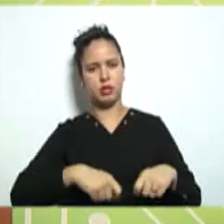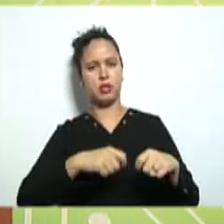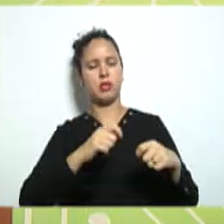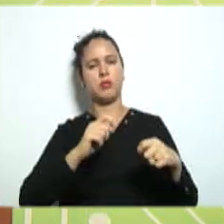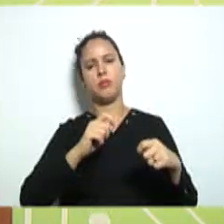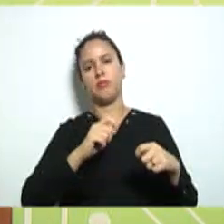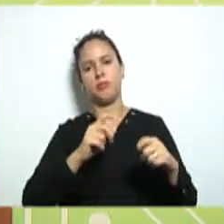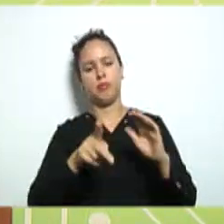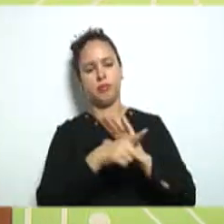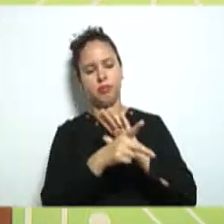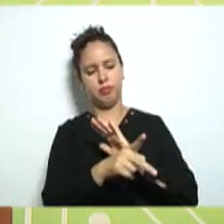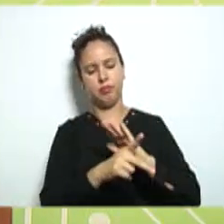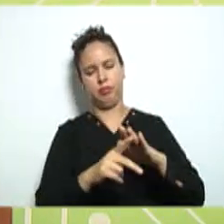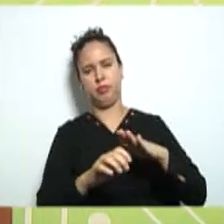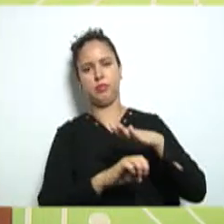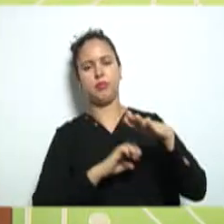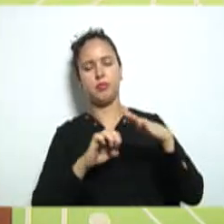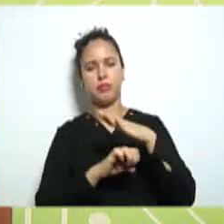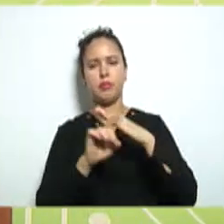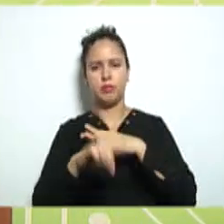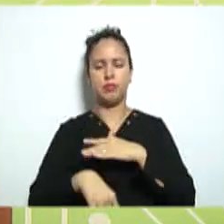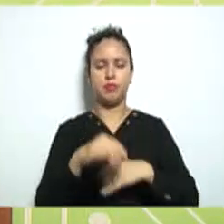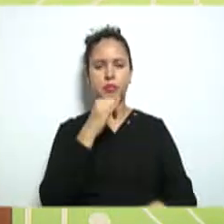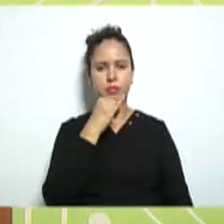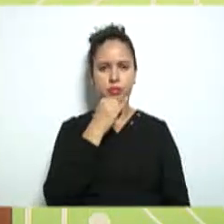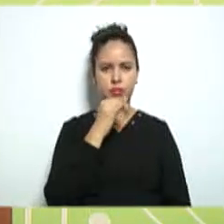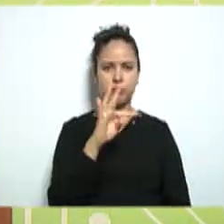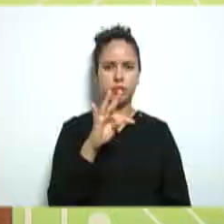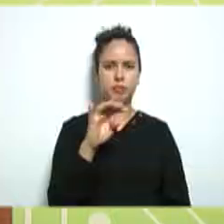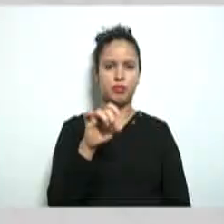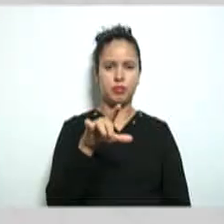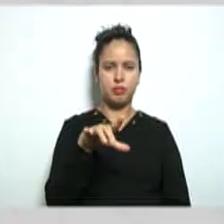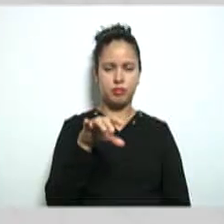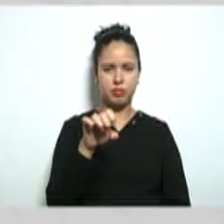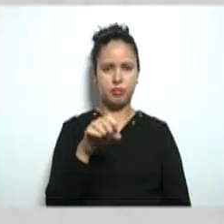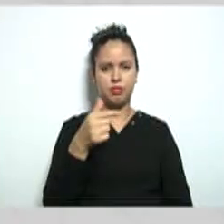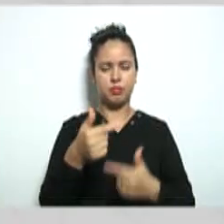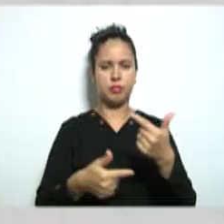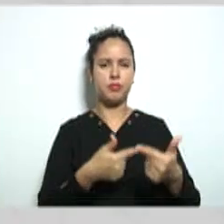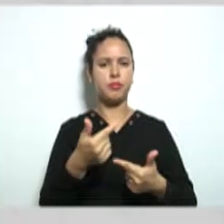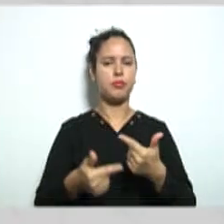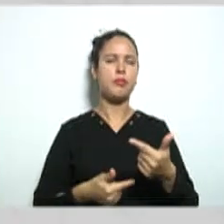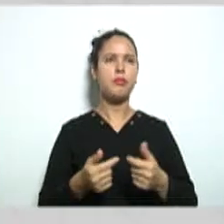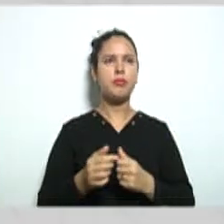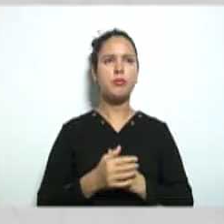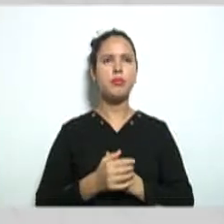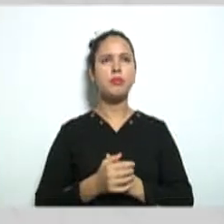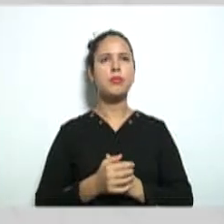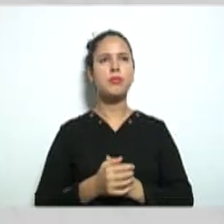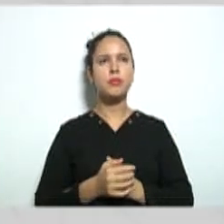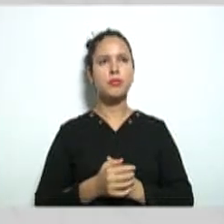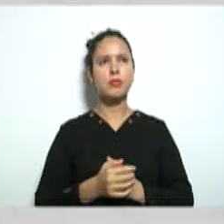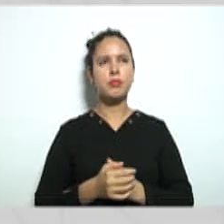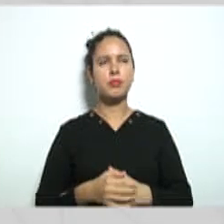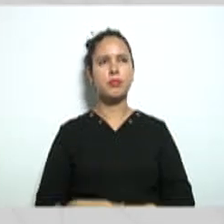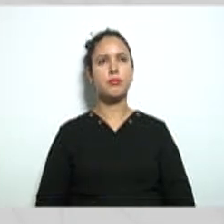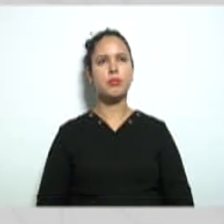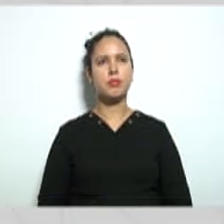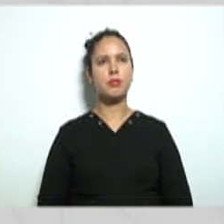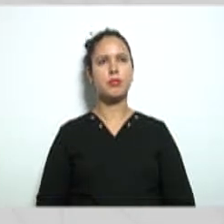empresas. Então, esse é um exemplo de teletrabalho. E a gente tem também o